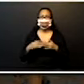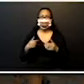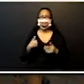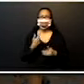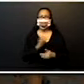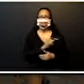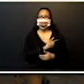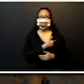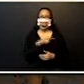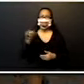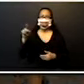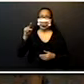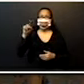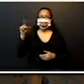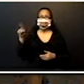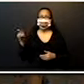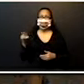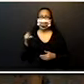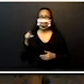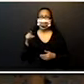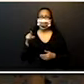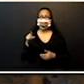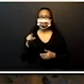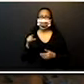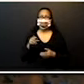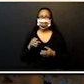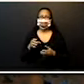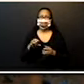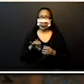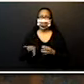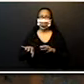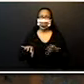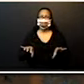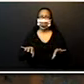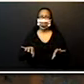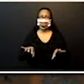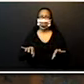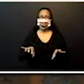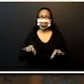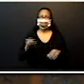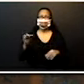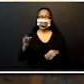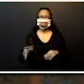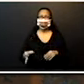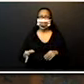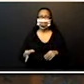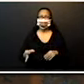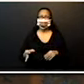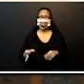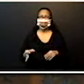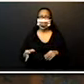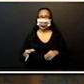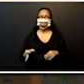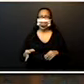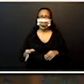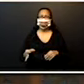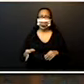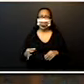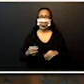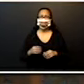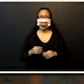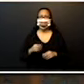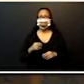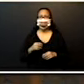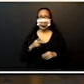as decomposições corretas. Eu costumo falar para os meus alunos